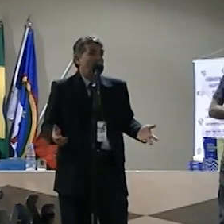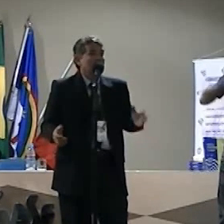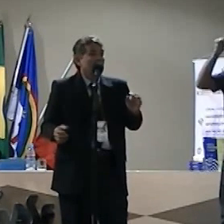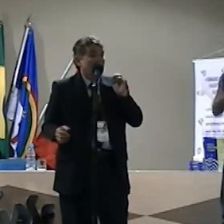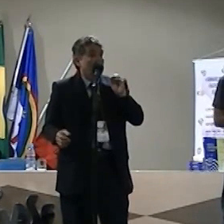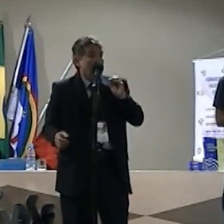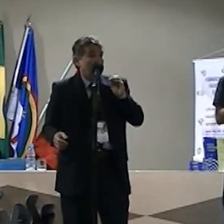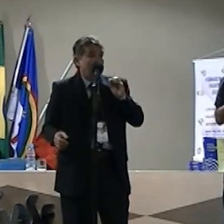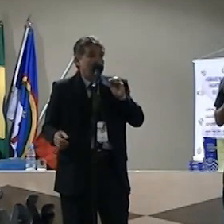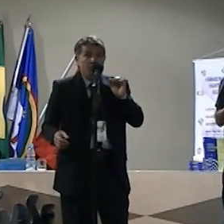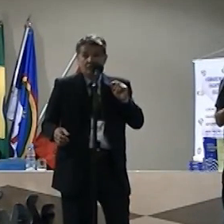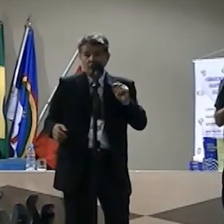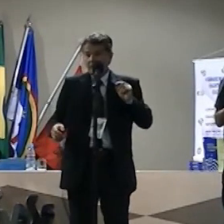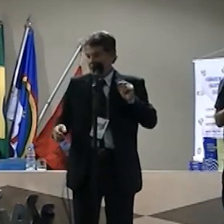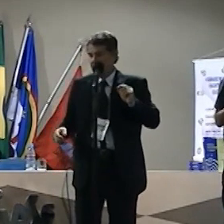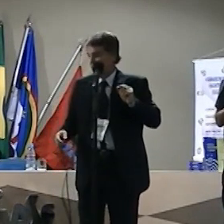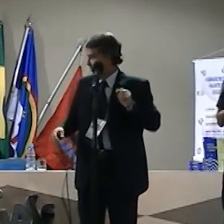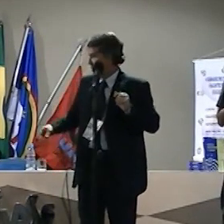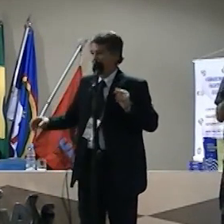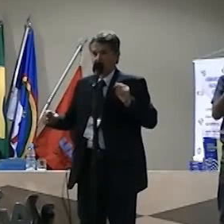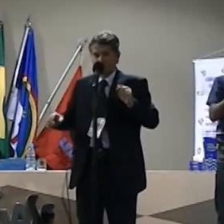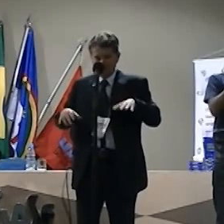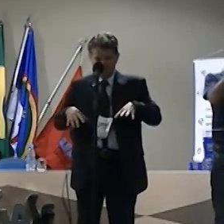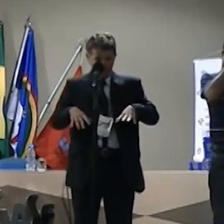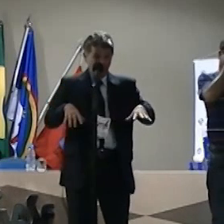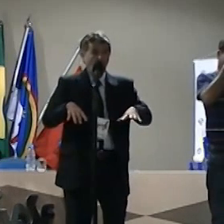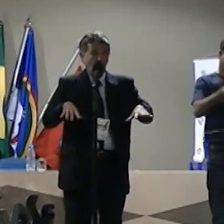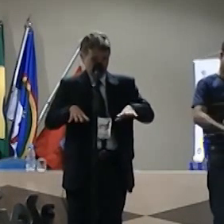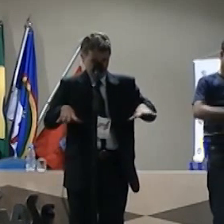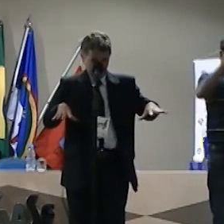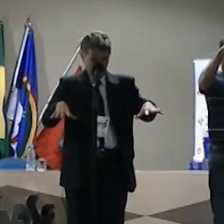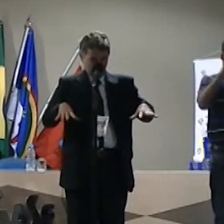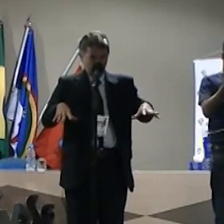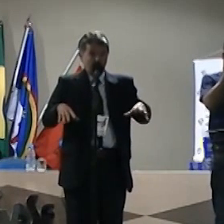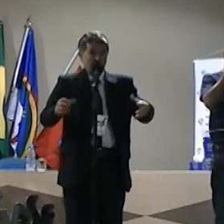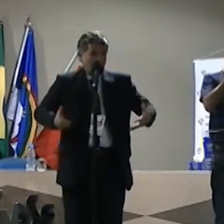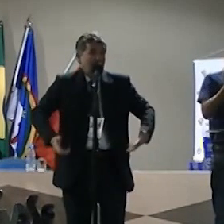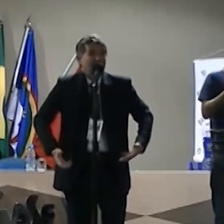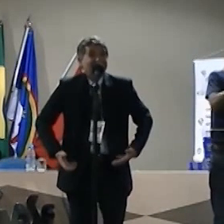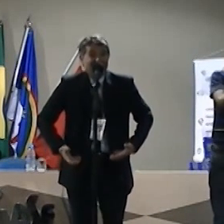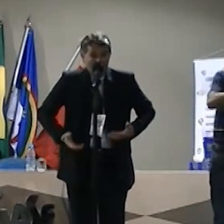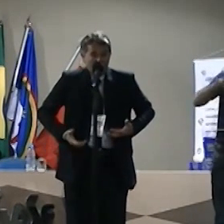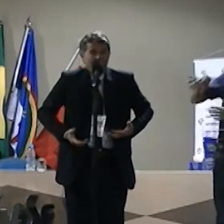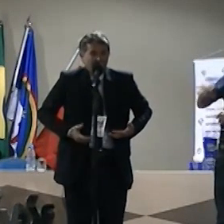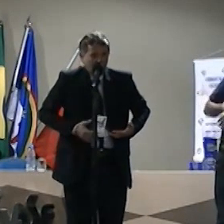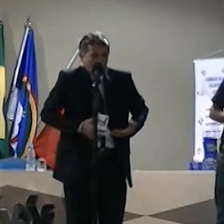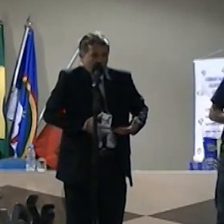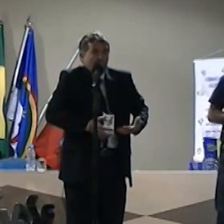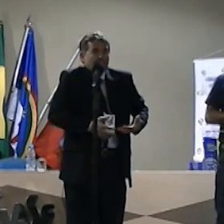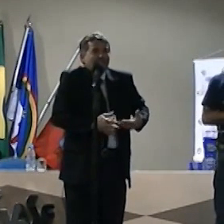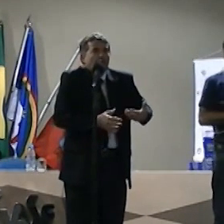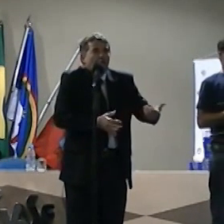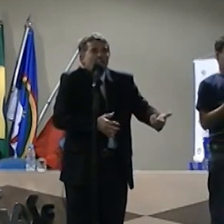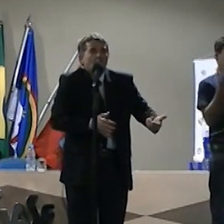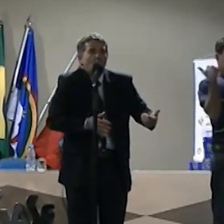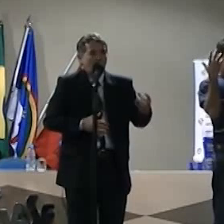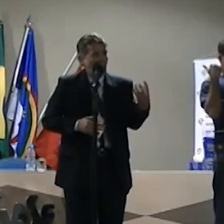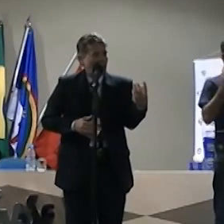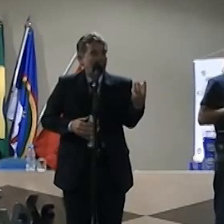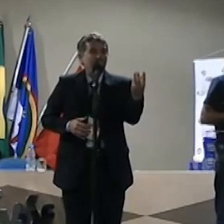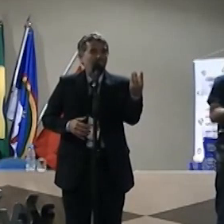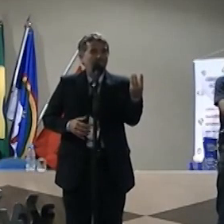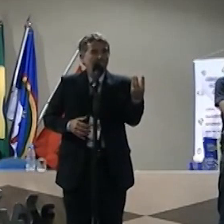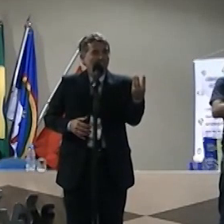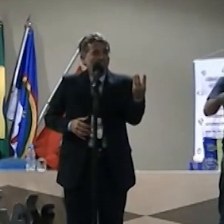não pode. Então pode olhar. Outra vez aconteceu, eu estava no birô, cheguei cheio de livro, quando eu fui botar, toquei no copo. O